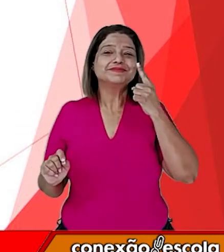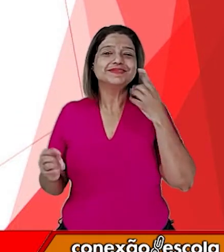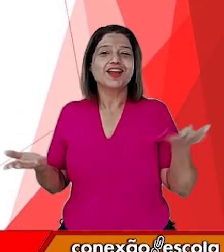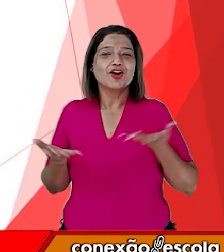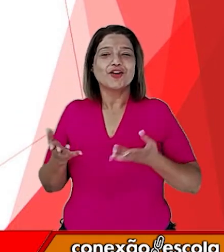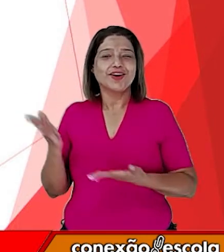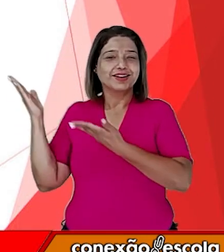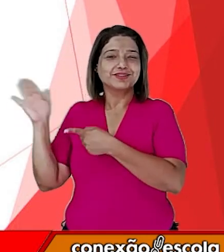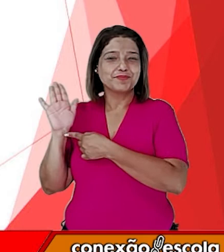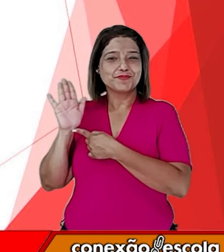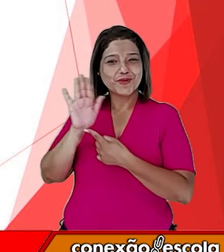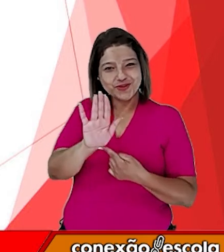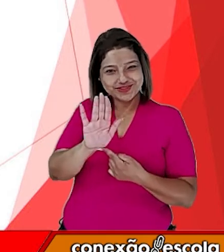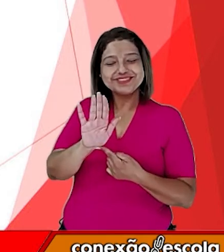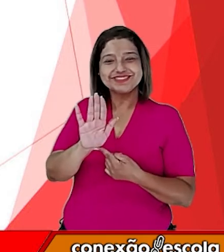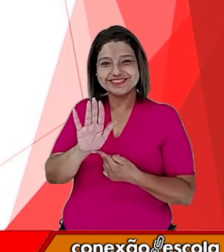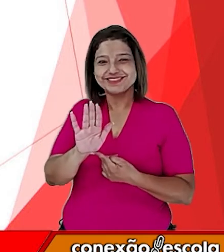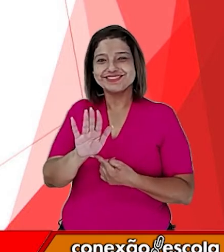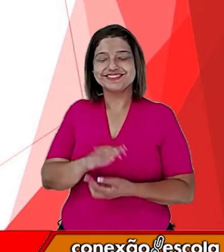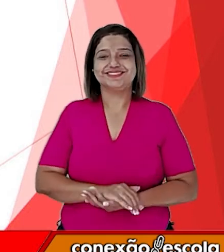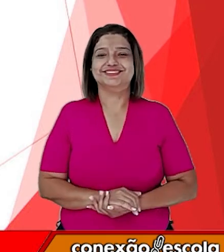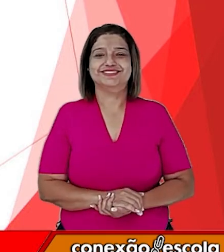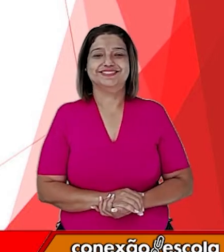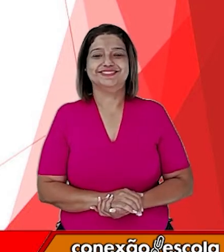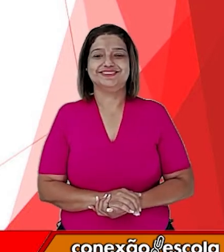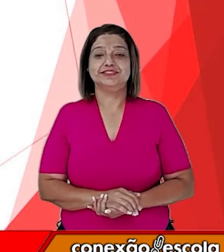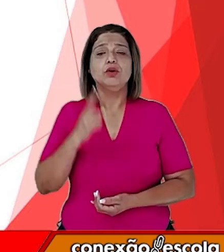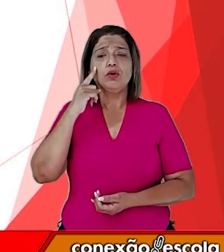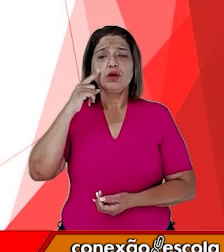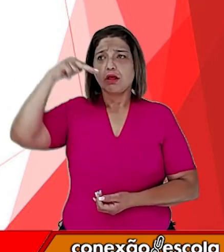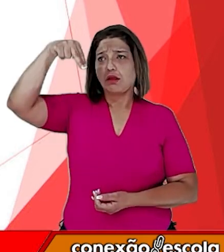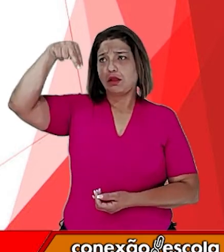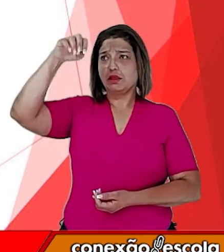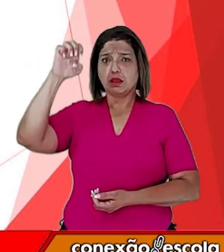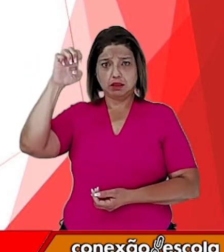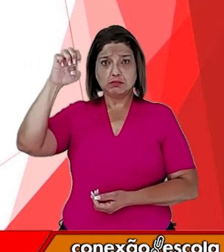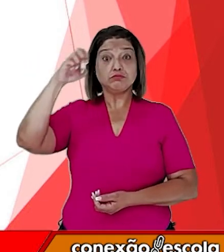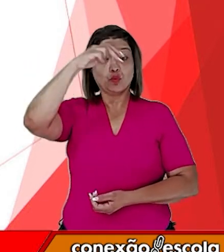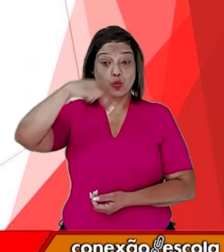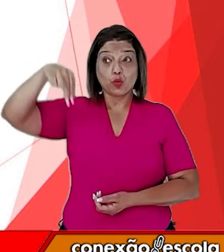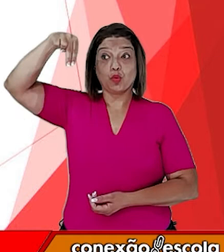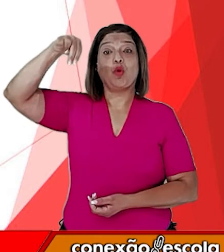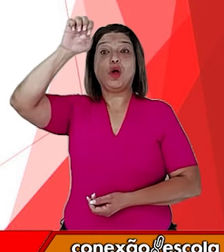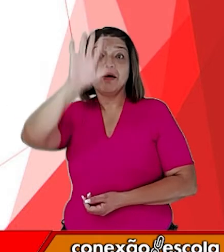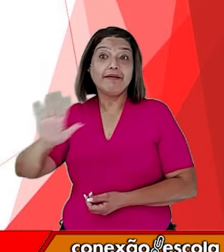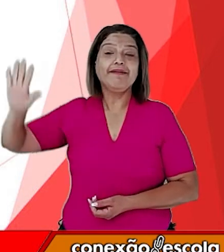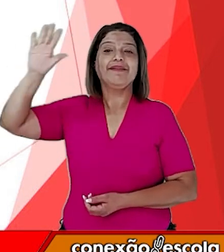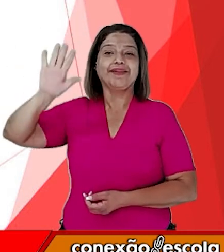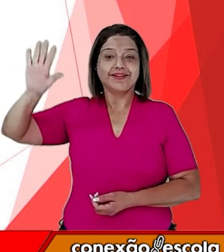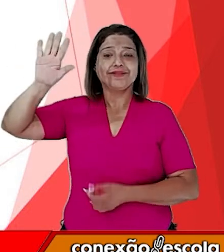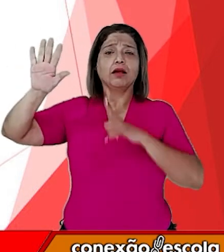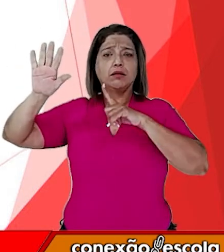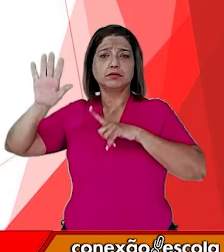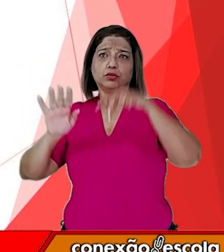Rosa dos Ventos e acompanhem junto comigo. NE, Nordeste, está entre o